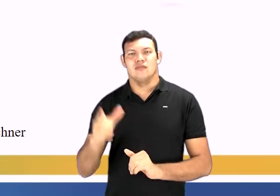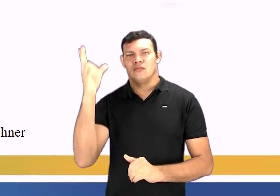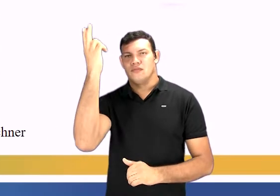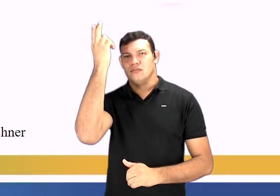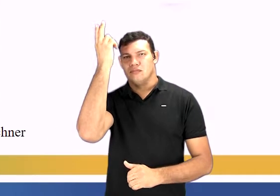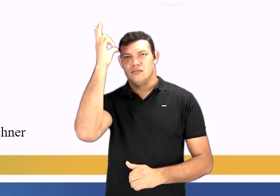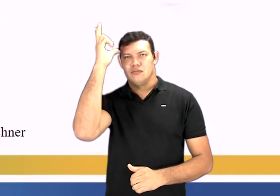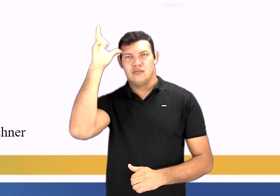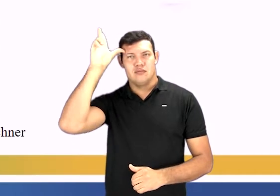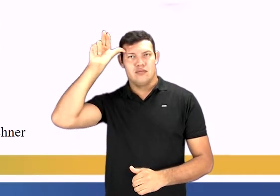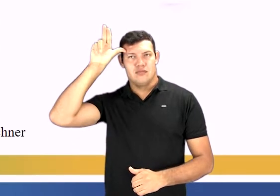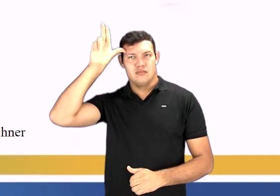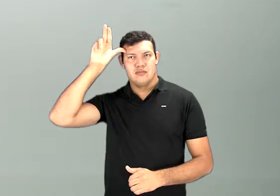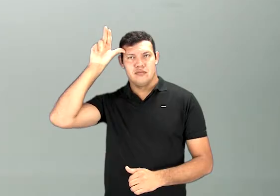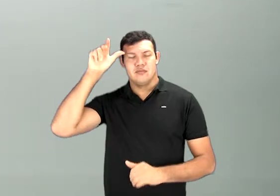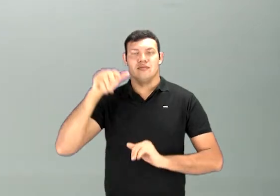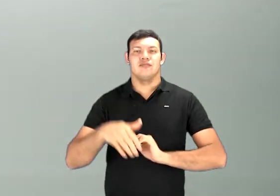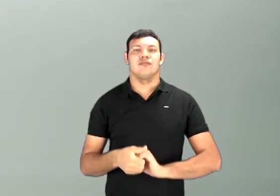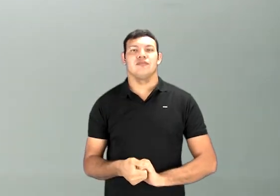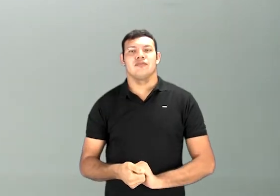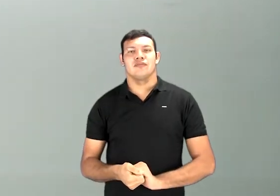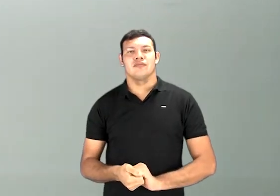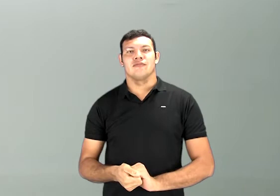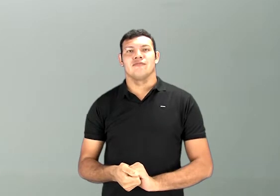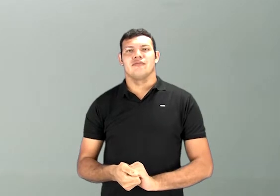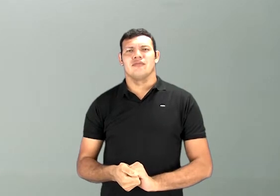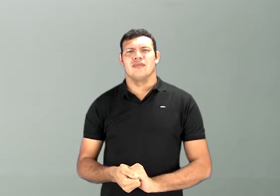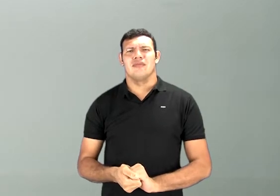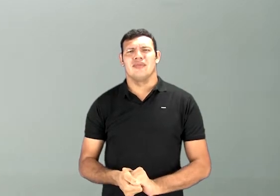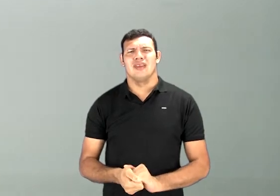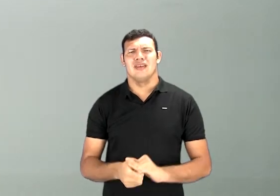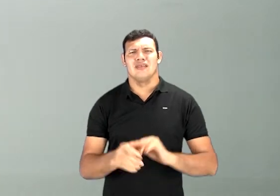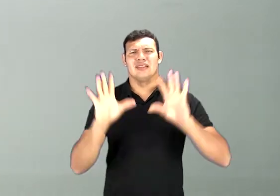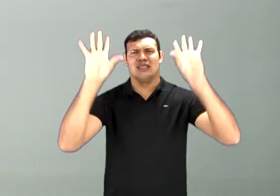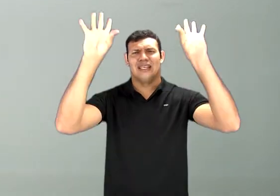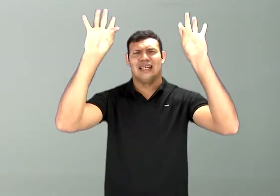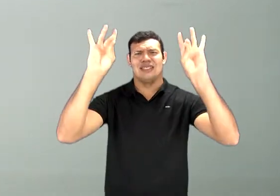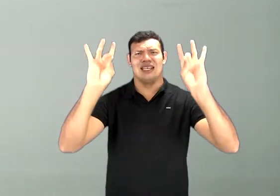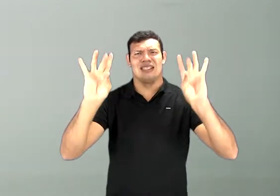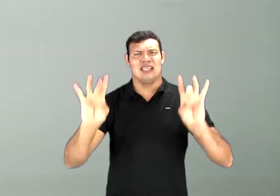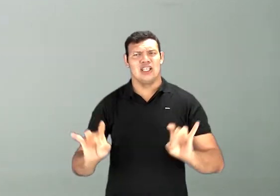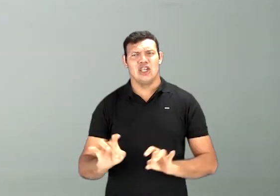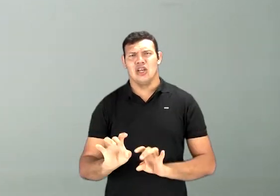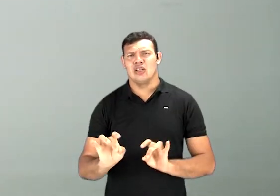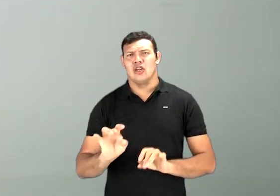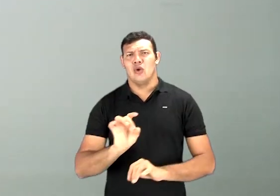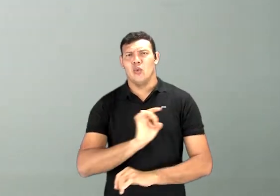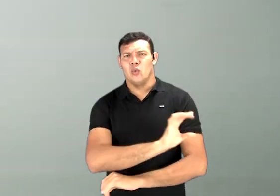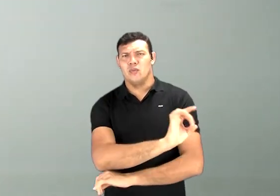dadaísmo. Gente, olha só, a gente não vai ter como falar de cada um dos movimentos